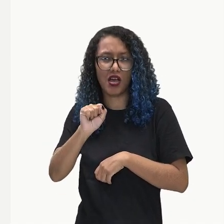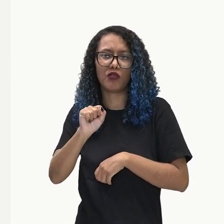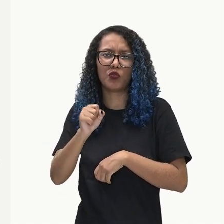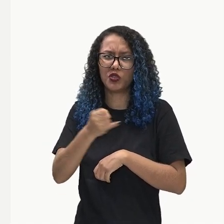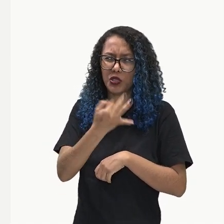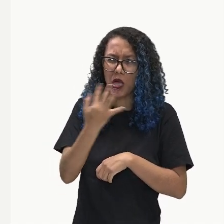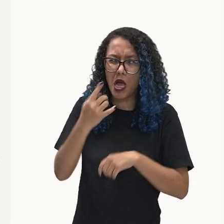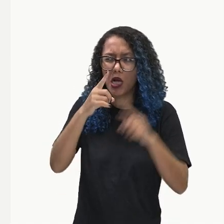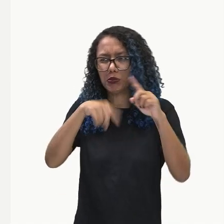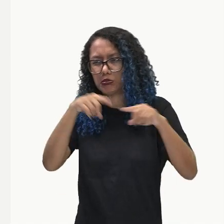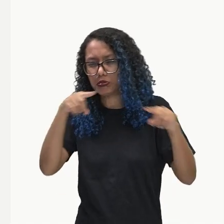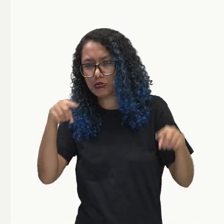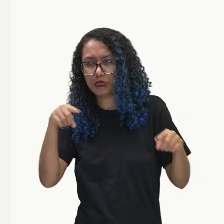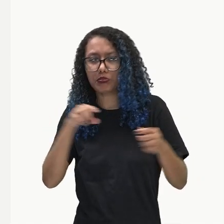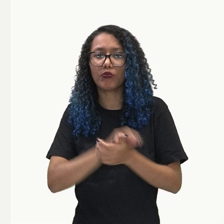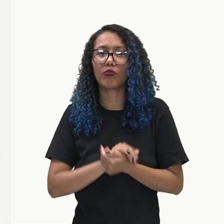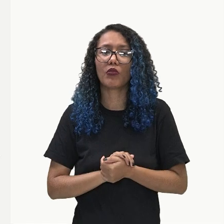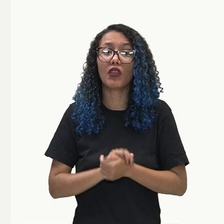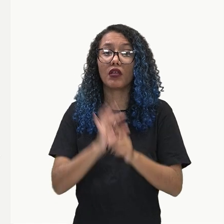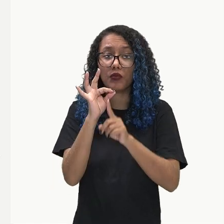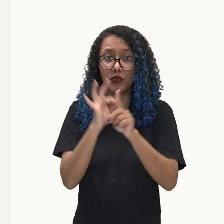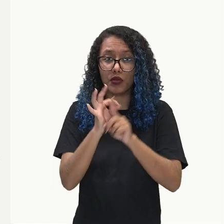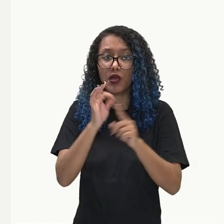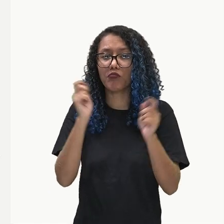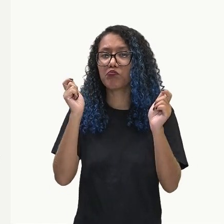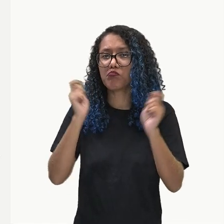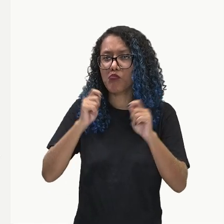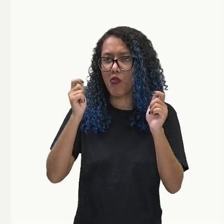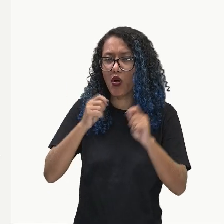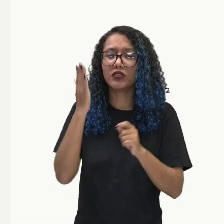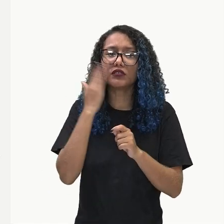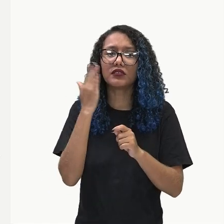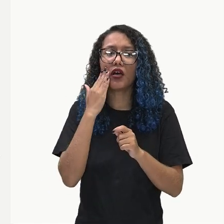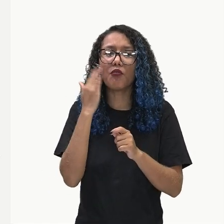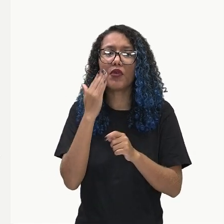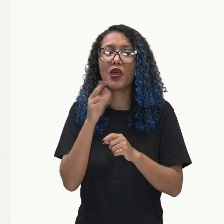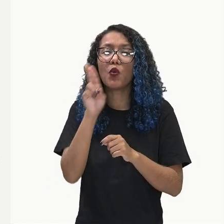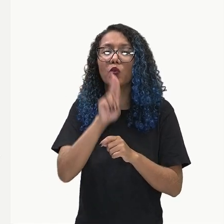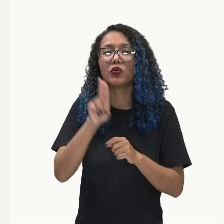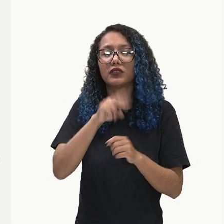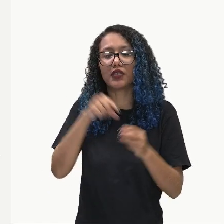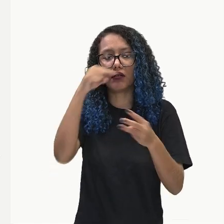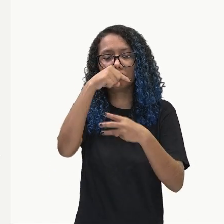pode ser medida nessas 3 escalas, certo?